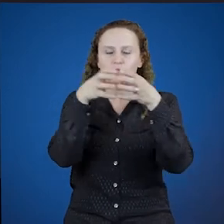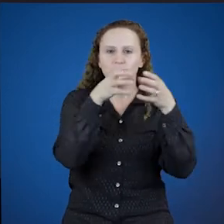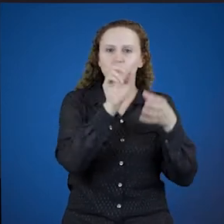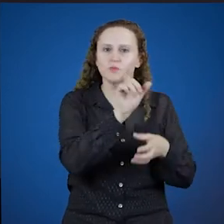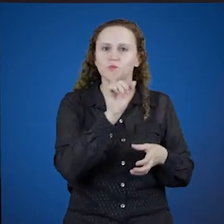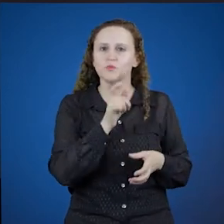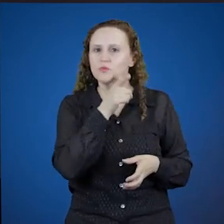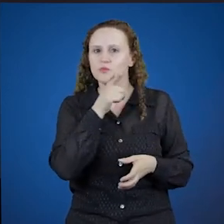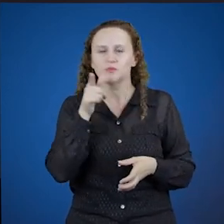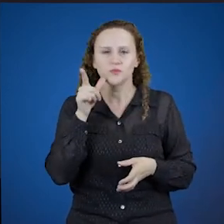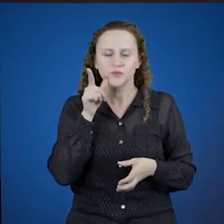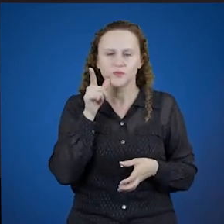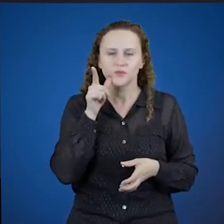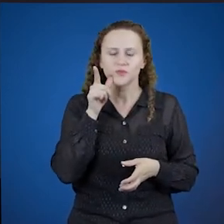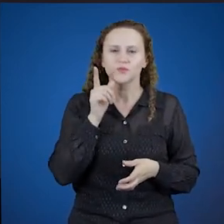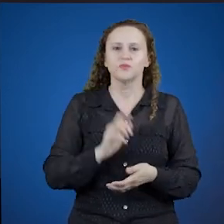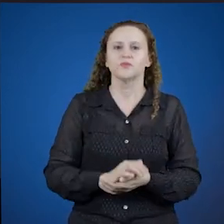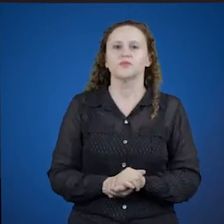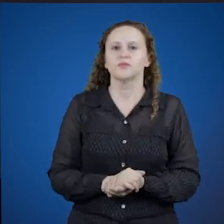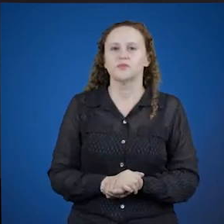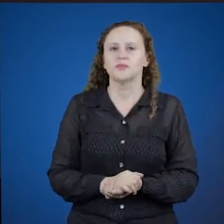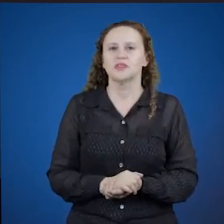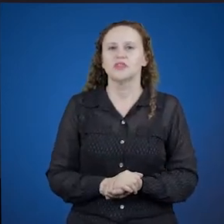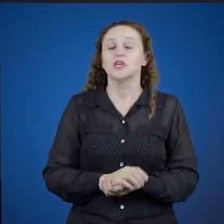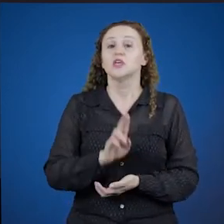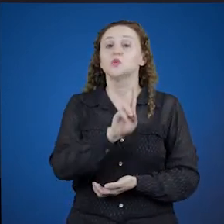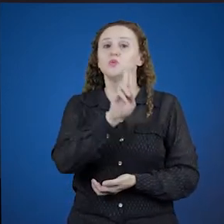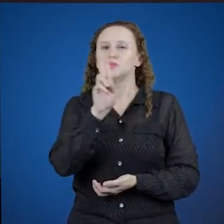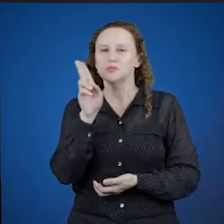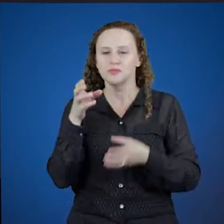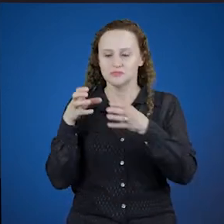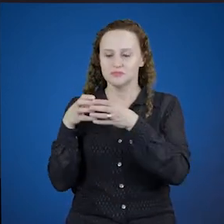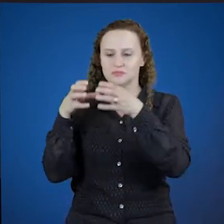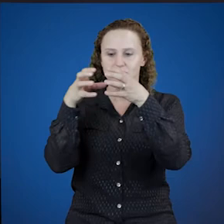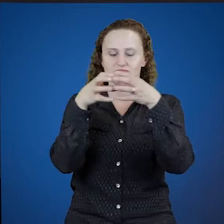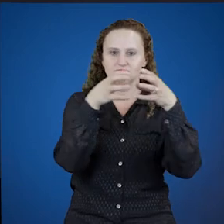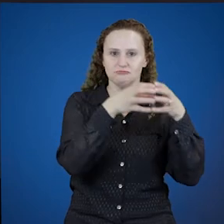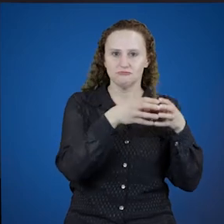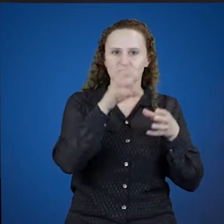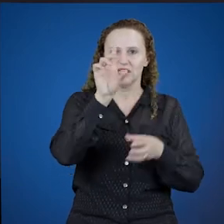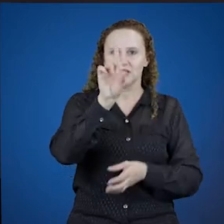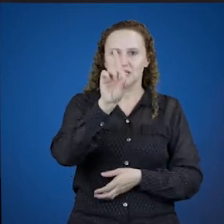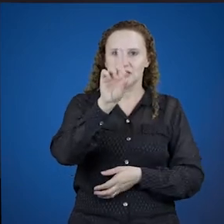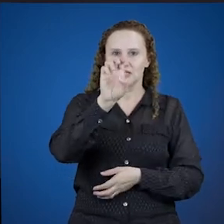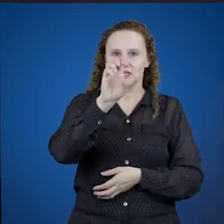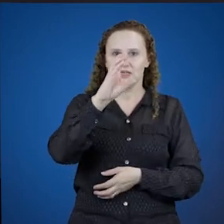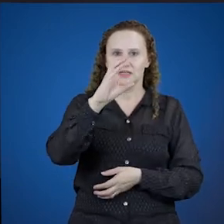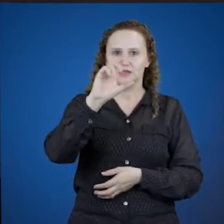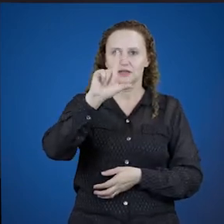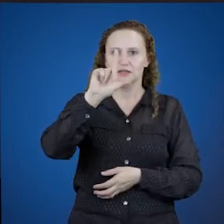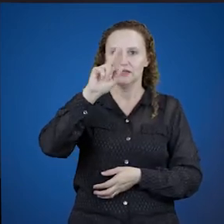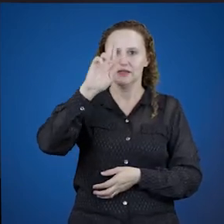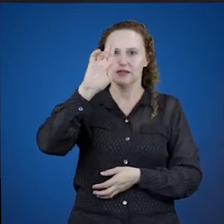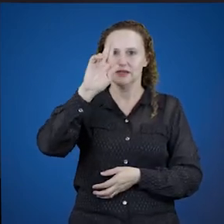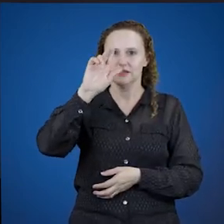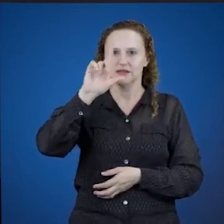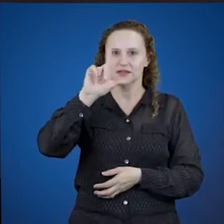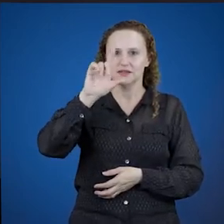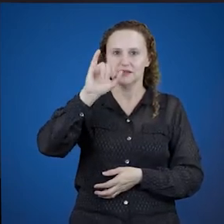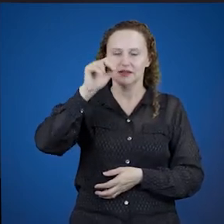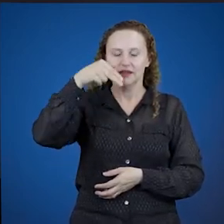latim esses grupos são chamados de declinações O que é